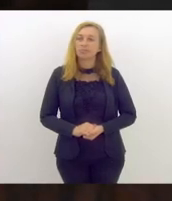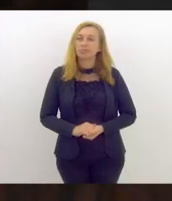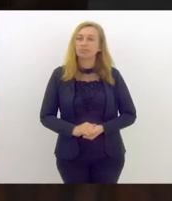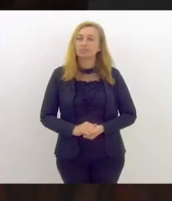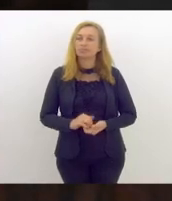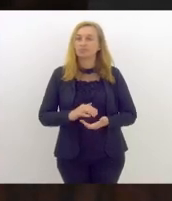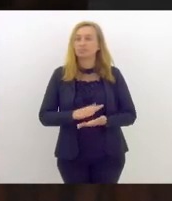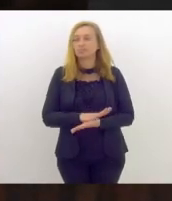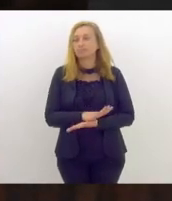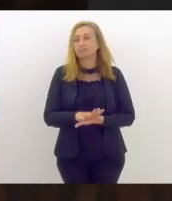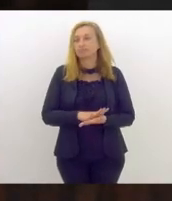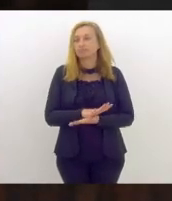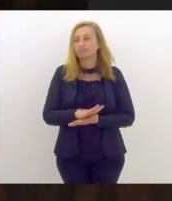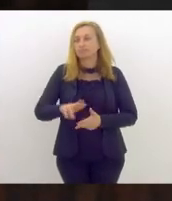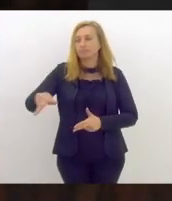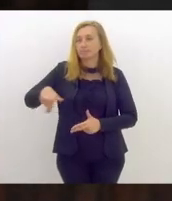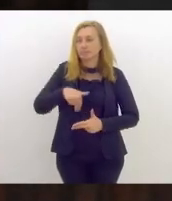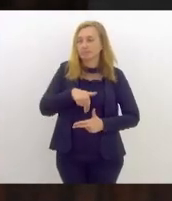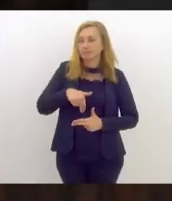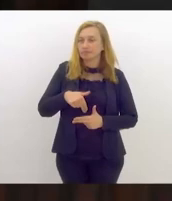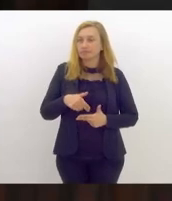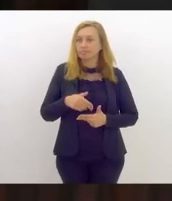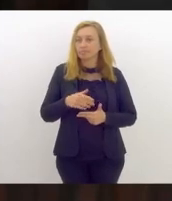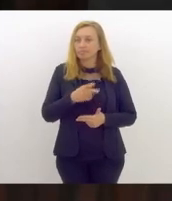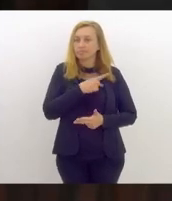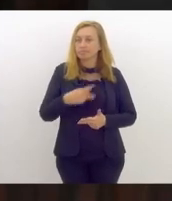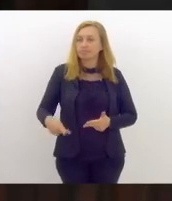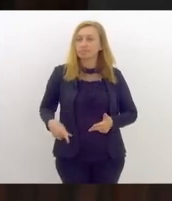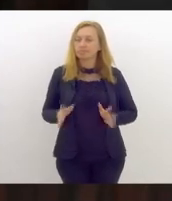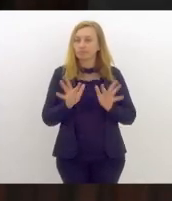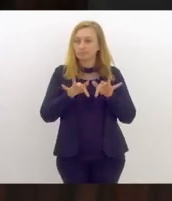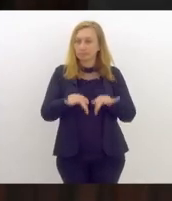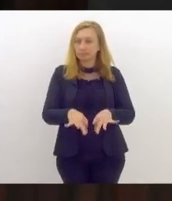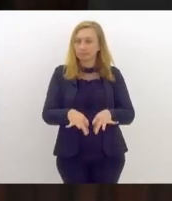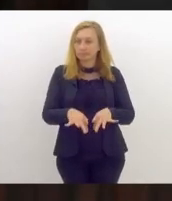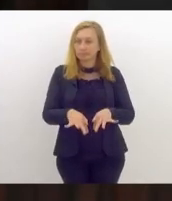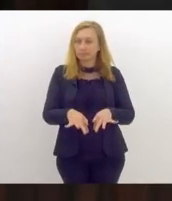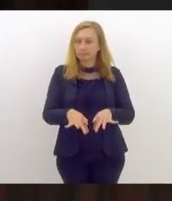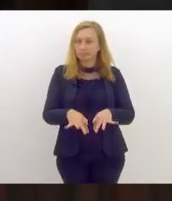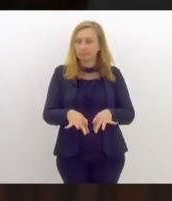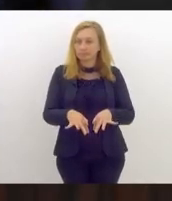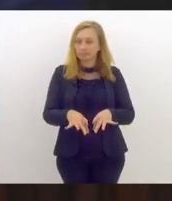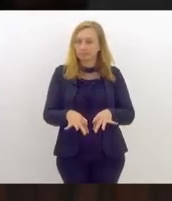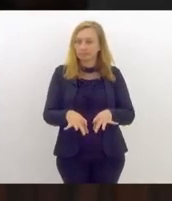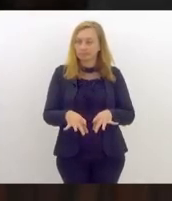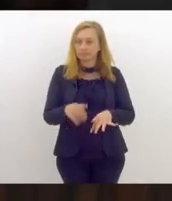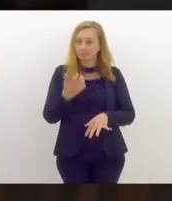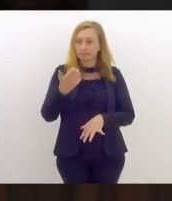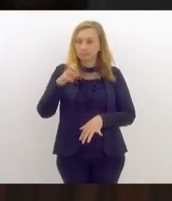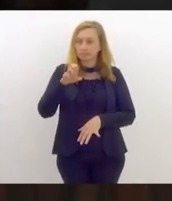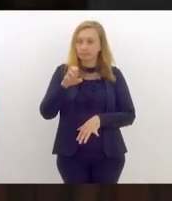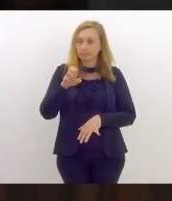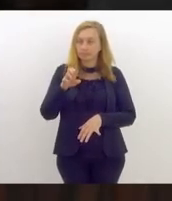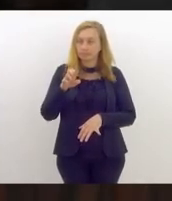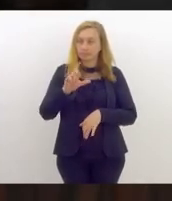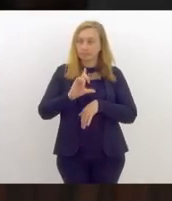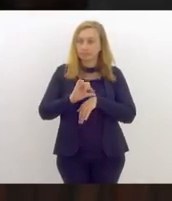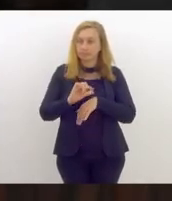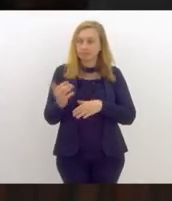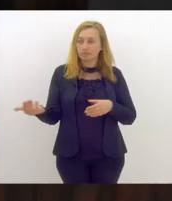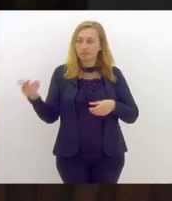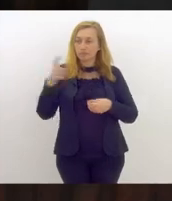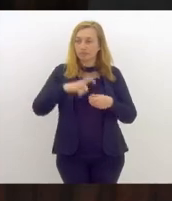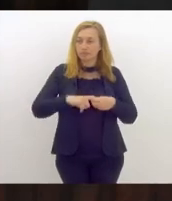não havendo mais oradores escritos a presidência suspende os trabalhos dessa sessão até às 15 horas quando